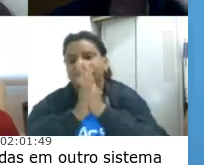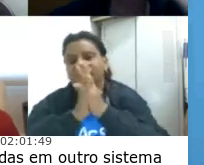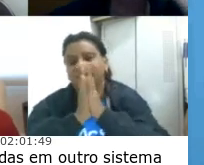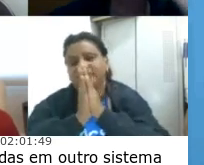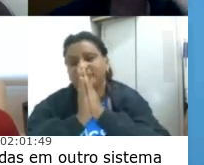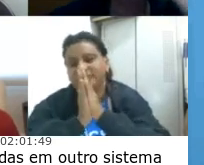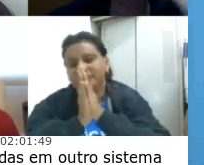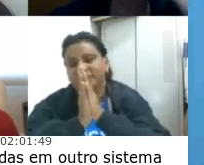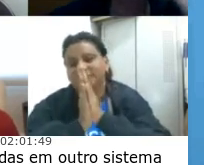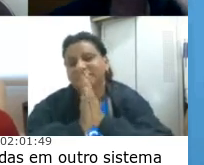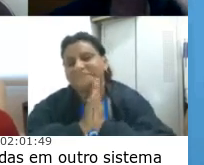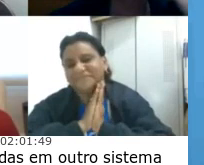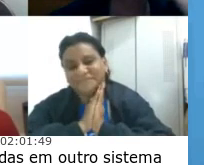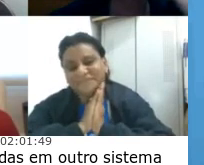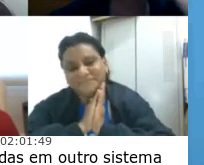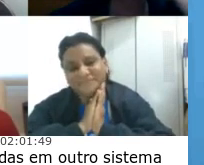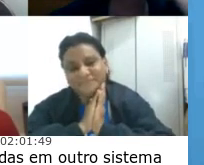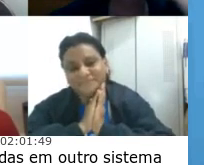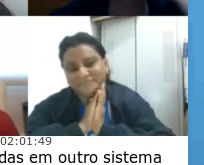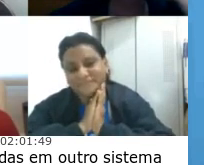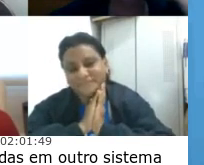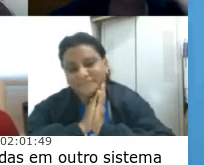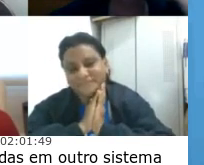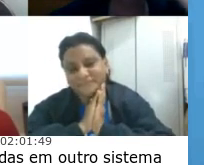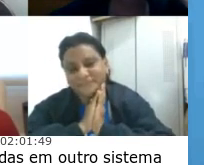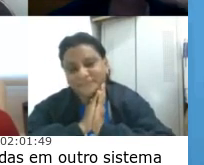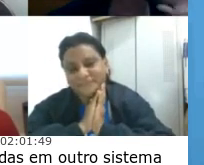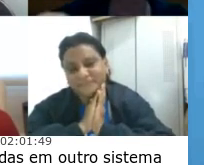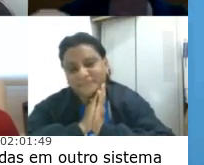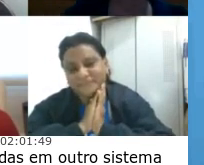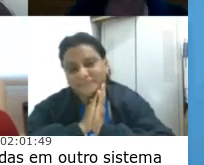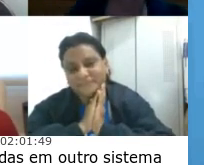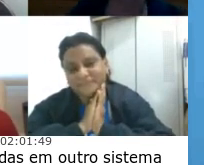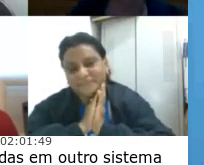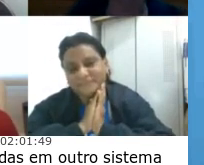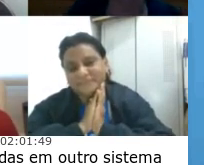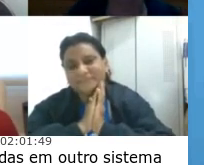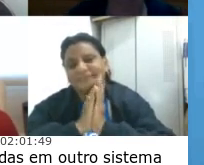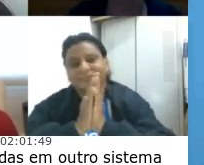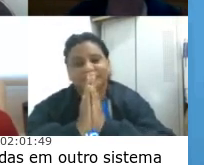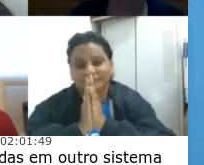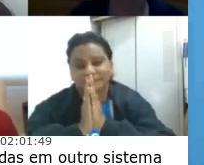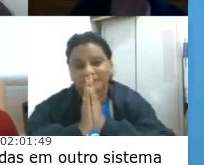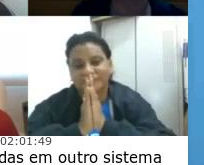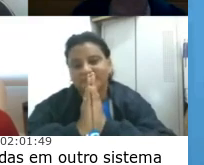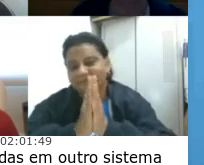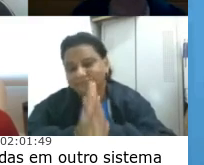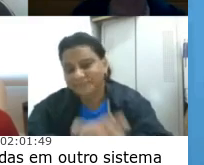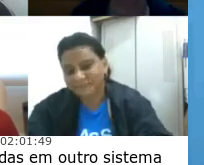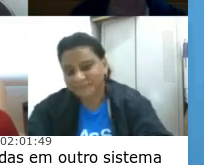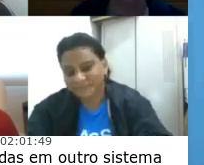grande às vezes a gente fica meio desmotivado meu Deus essa luta é em glória mas assim a gente escuta vocês e vocês